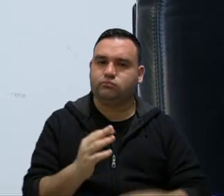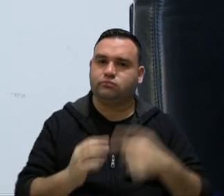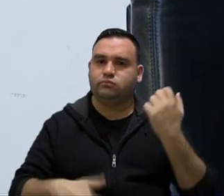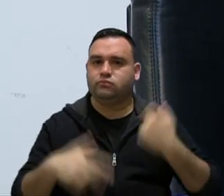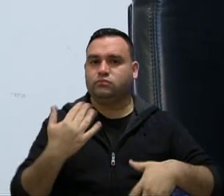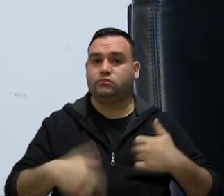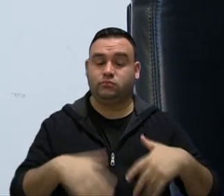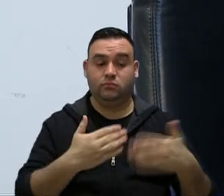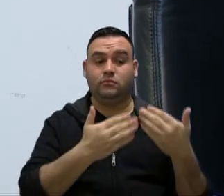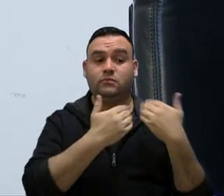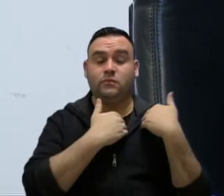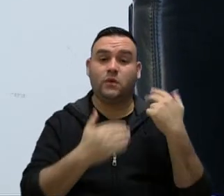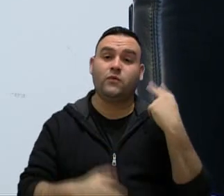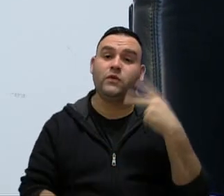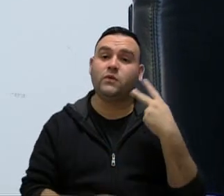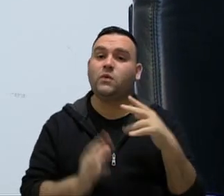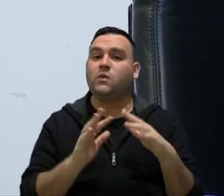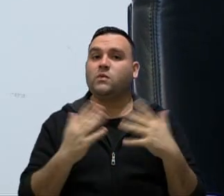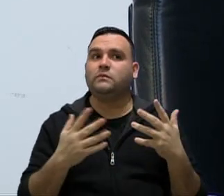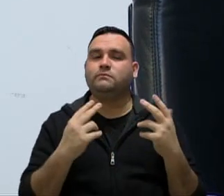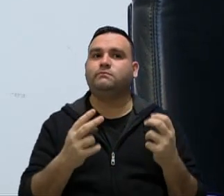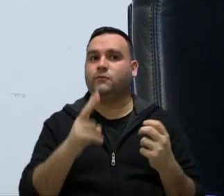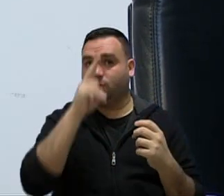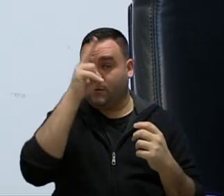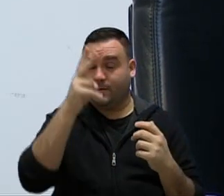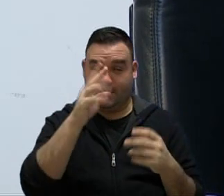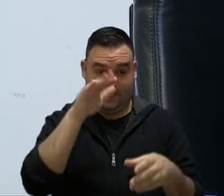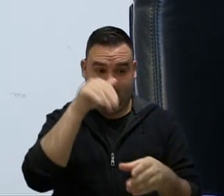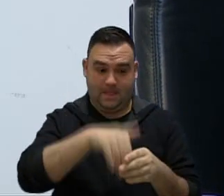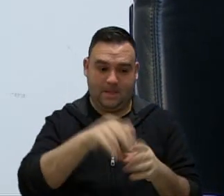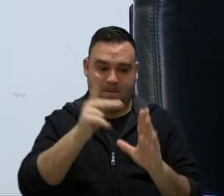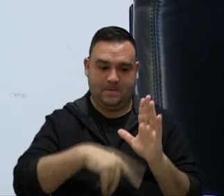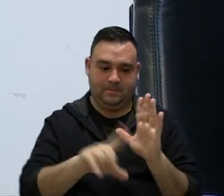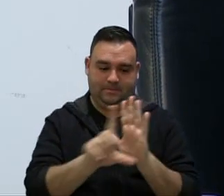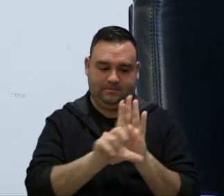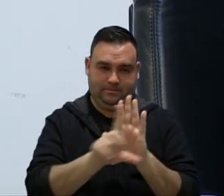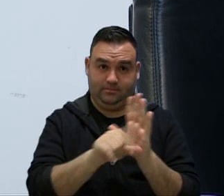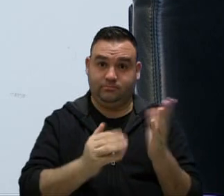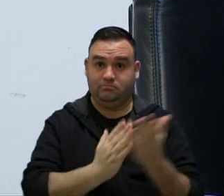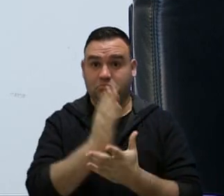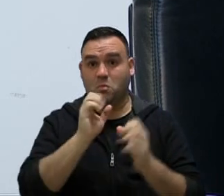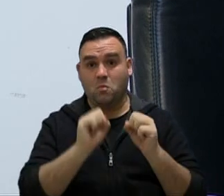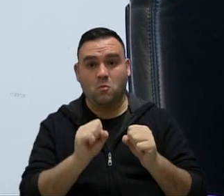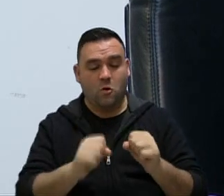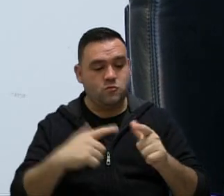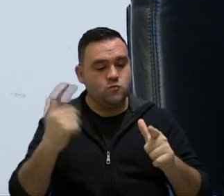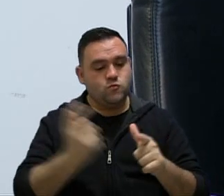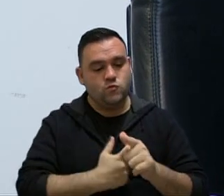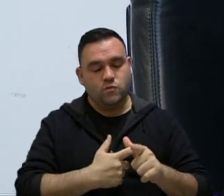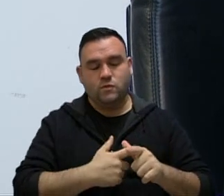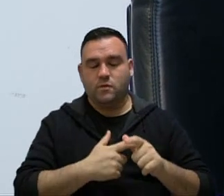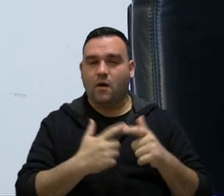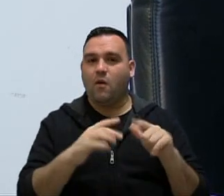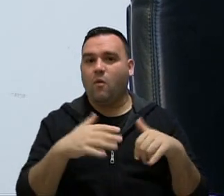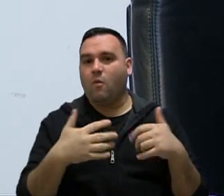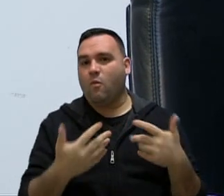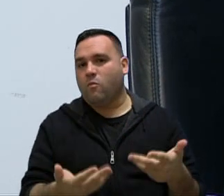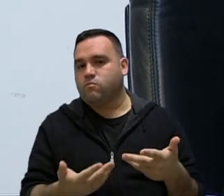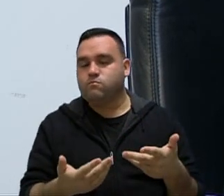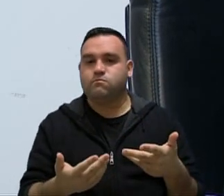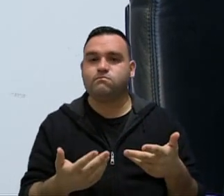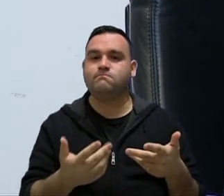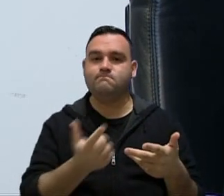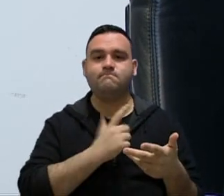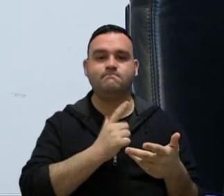responsabilidade de um vereador de uma vereadora é muito grande quando vou até um projeto aqui que pode ocasionar um déficit por exemplo uma massa